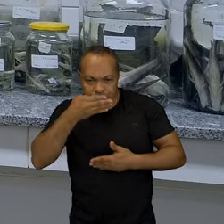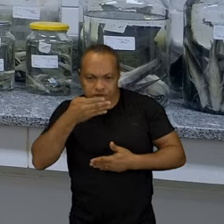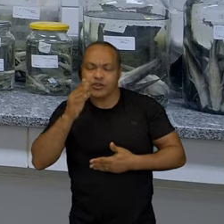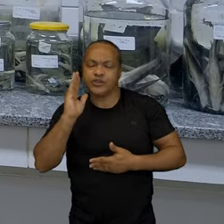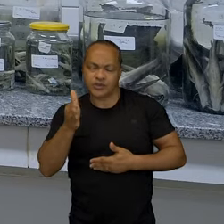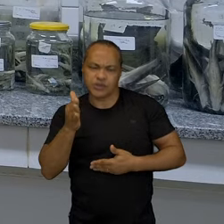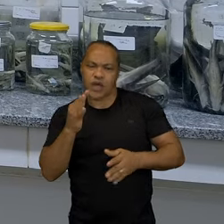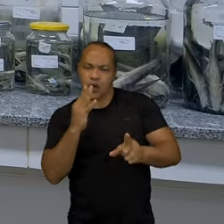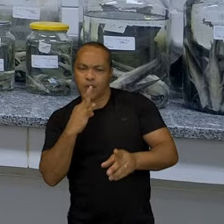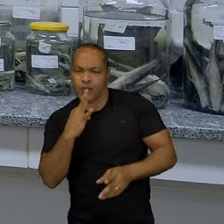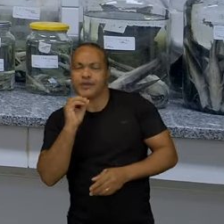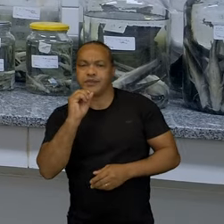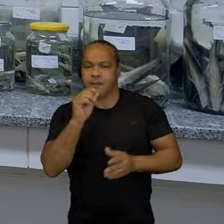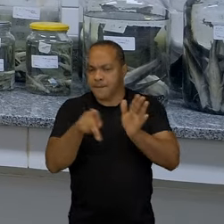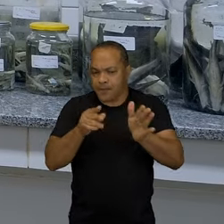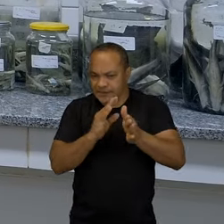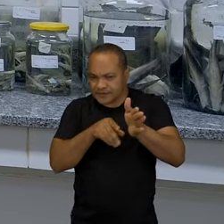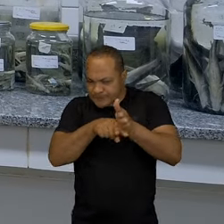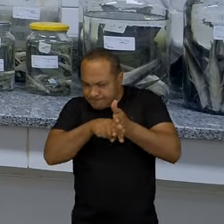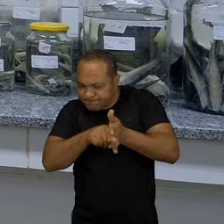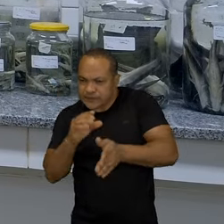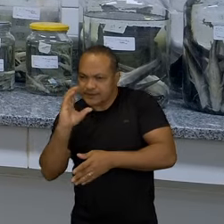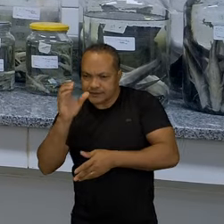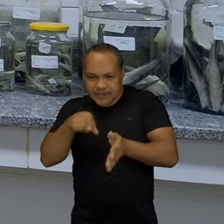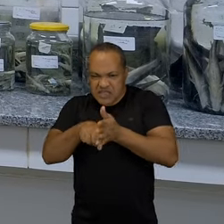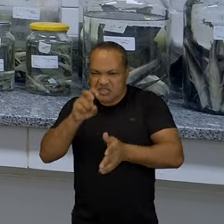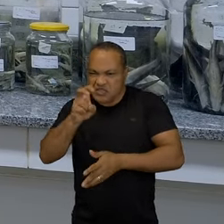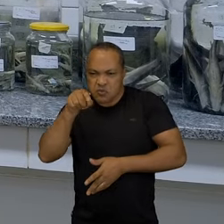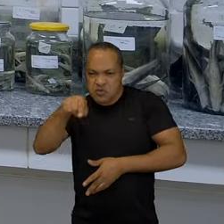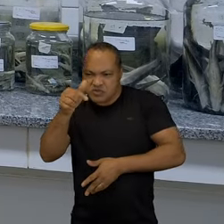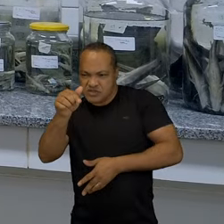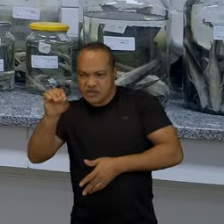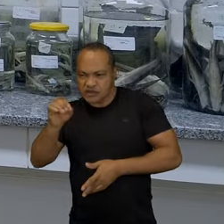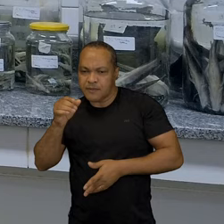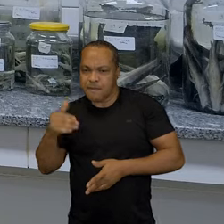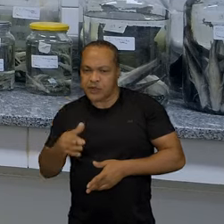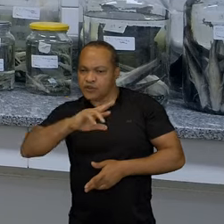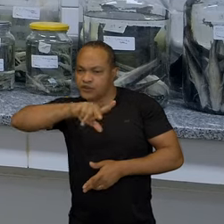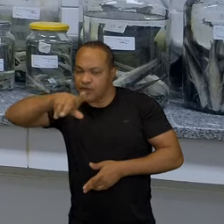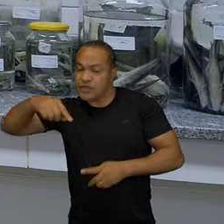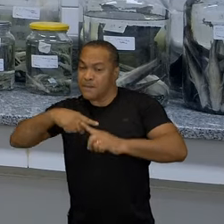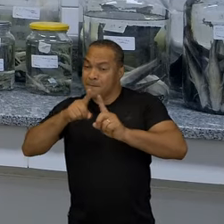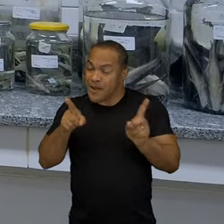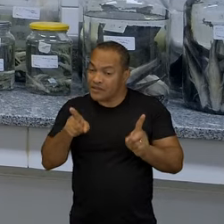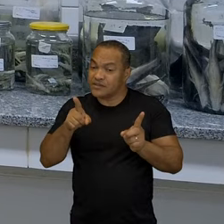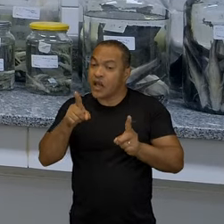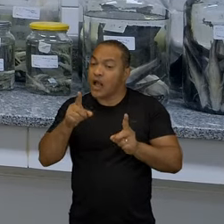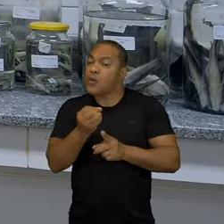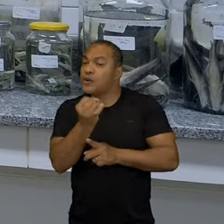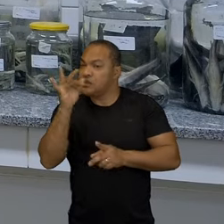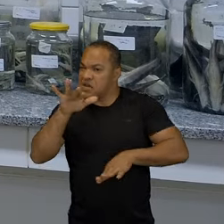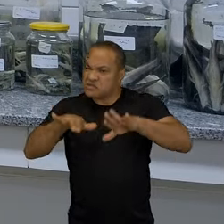são conhecidas hoje, pela ciência, cerca de 5.750 espécies. Mas a estimativa é de que esse